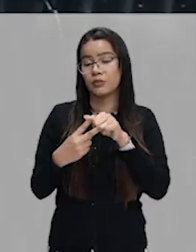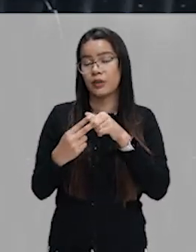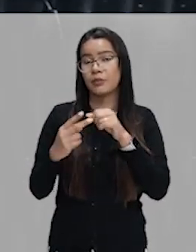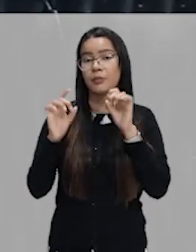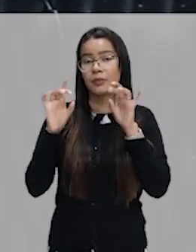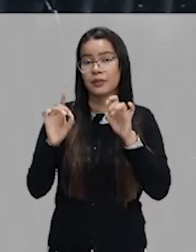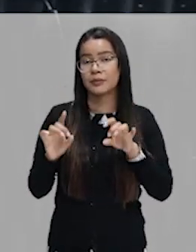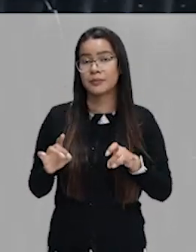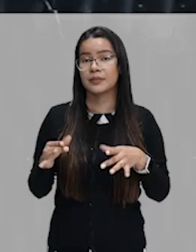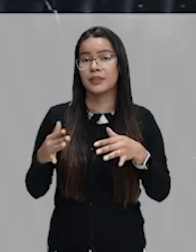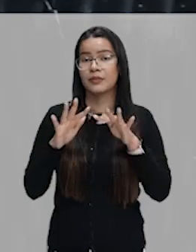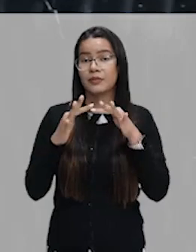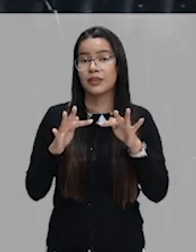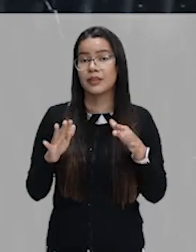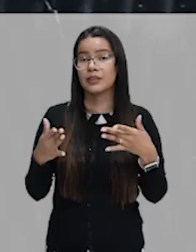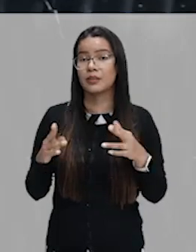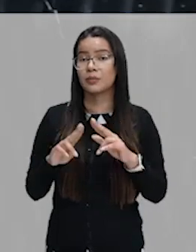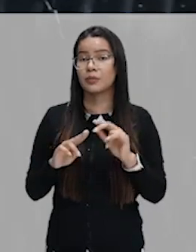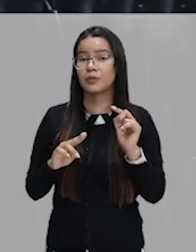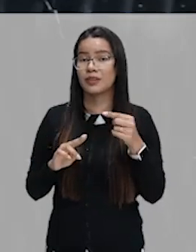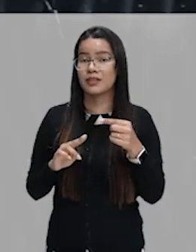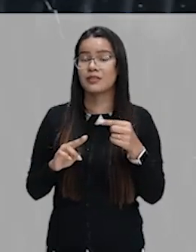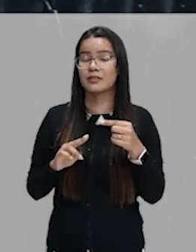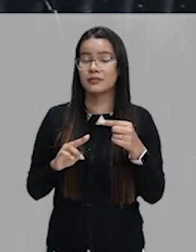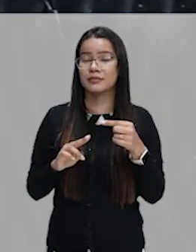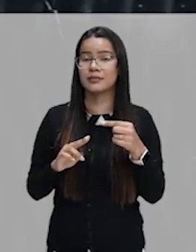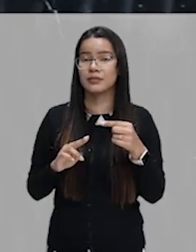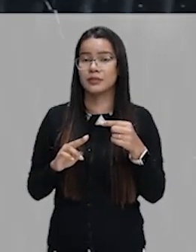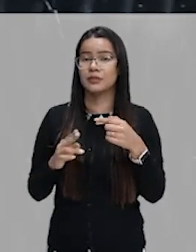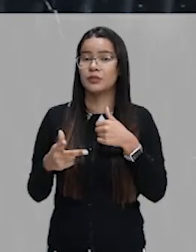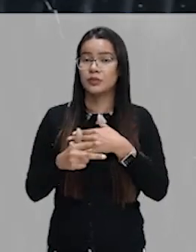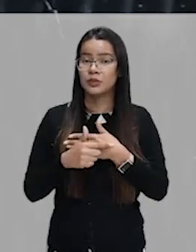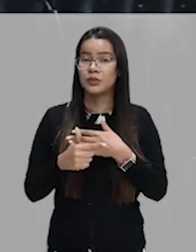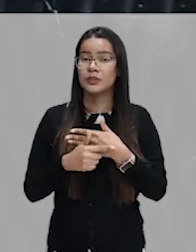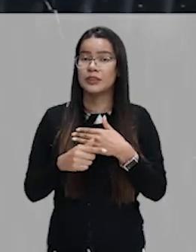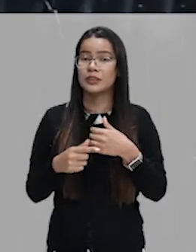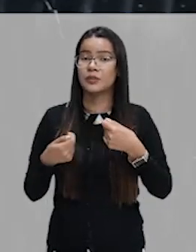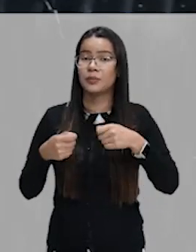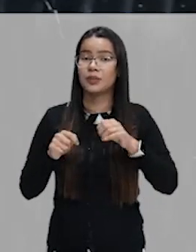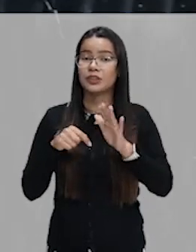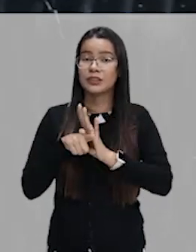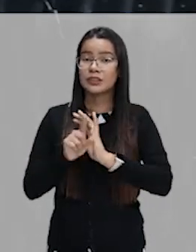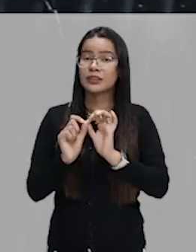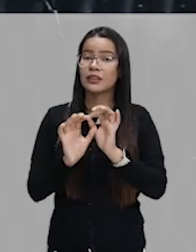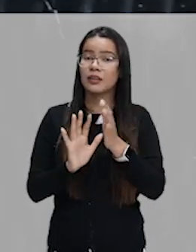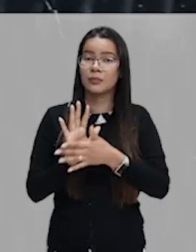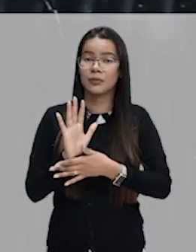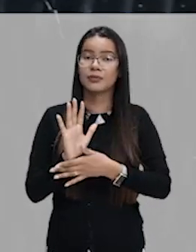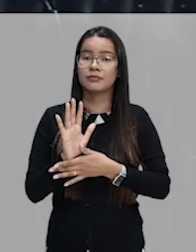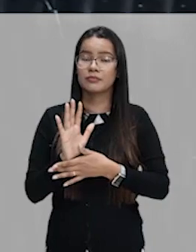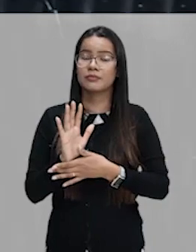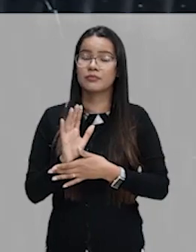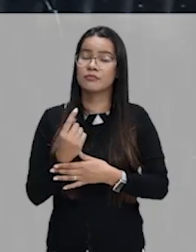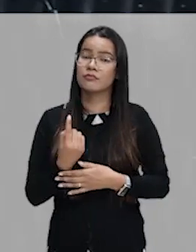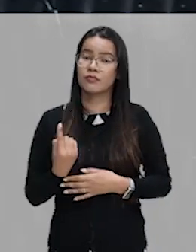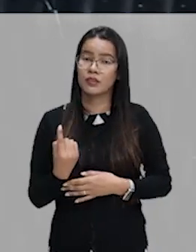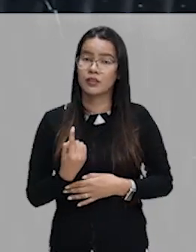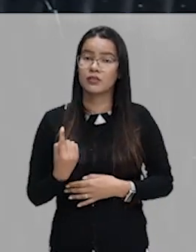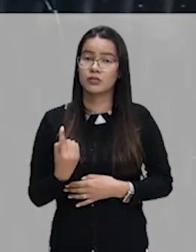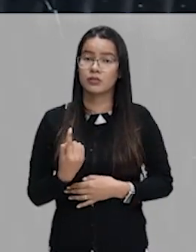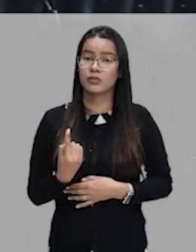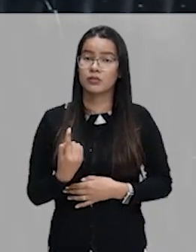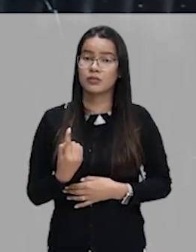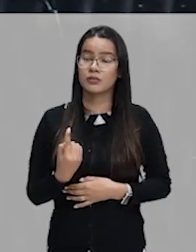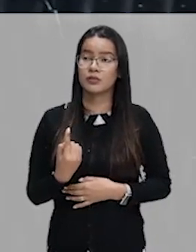na frase. Então, em virtude dessas funções, ele tem a capacidade de criar a pergunta autonomamente. Ele faz isso